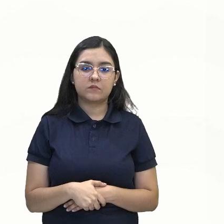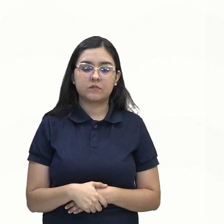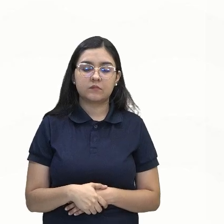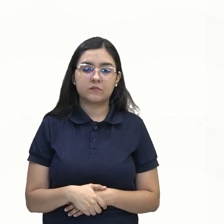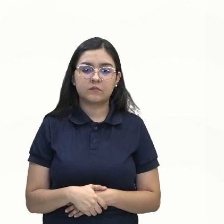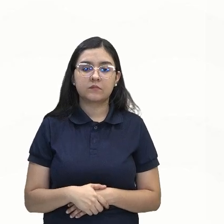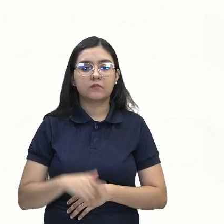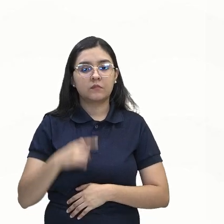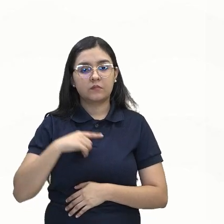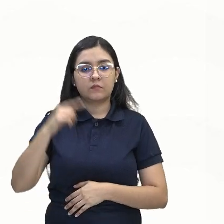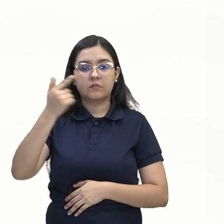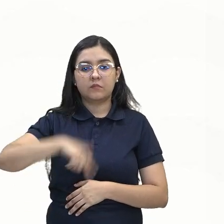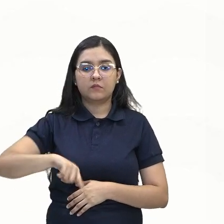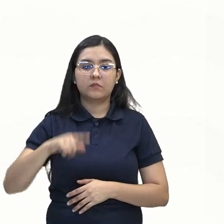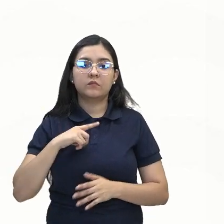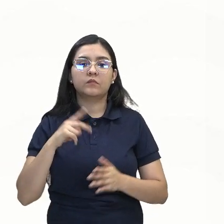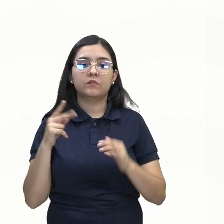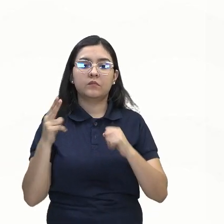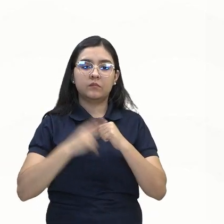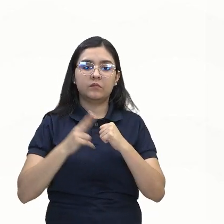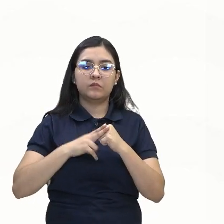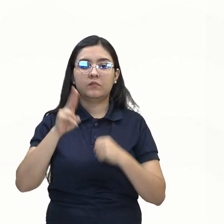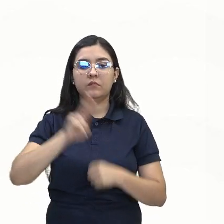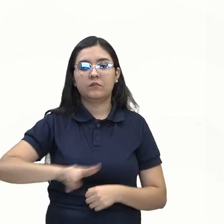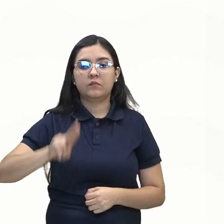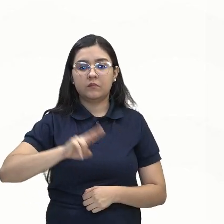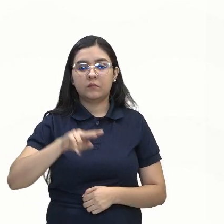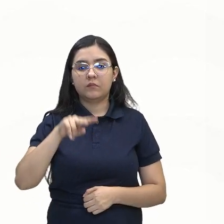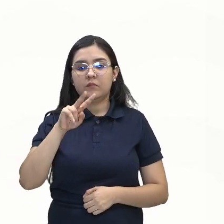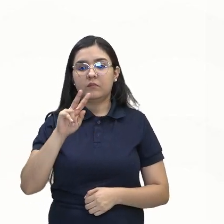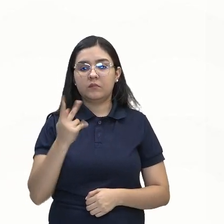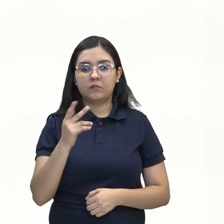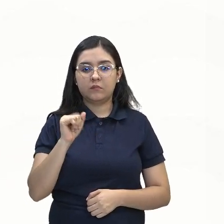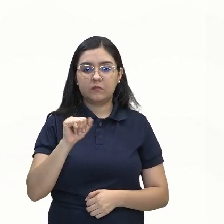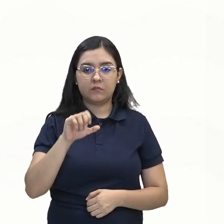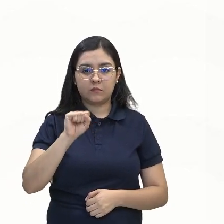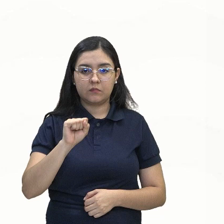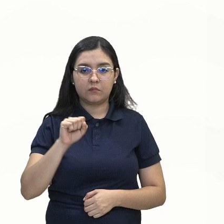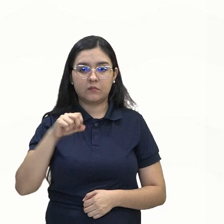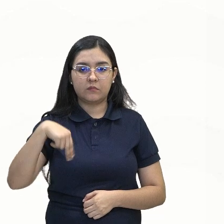eu vou repetir sempre o verbo que eu utilizei aqui no começo, tá bom?